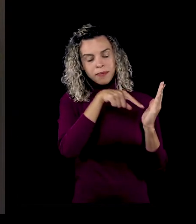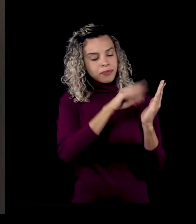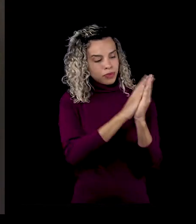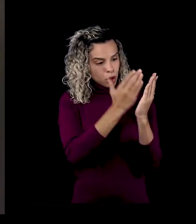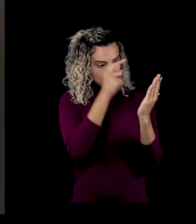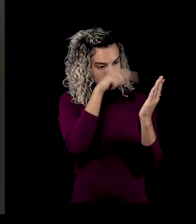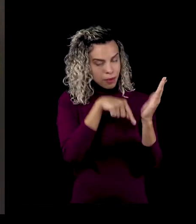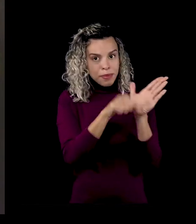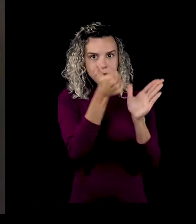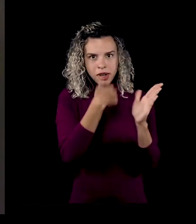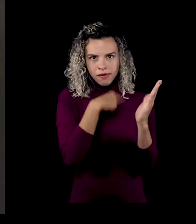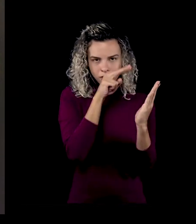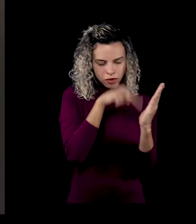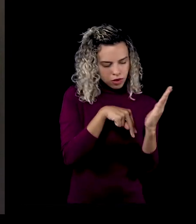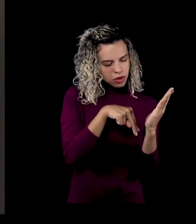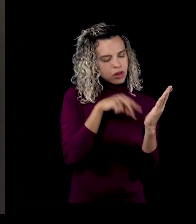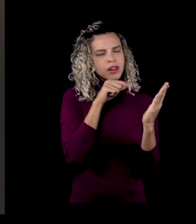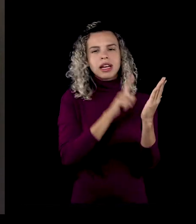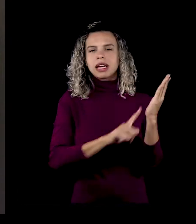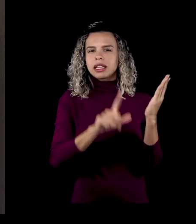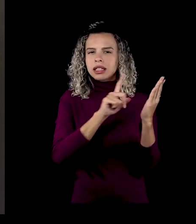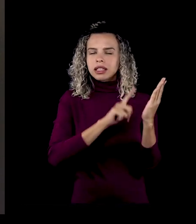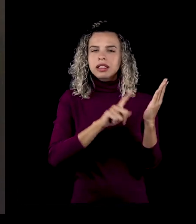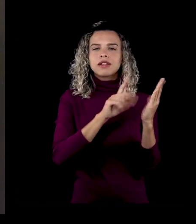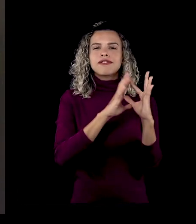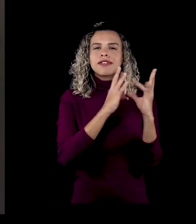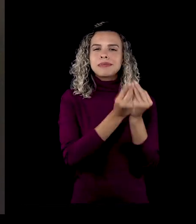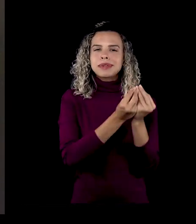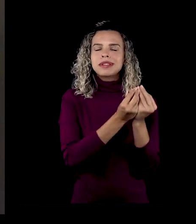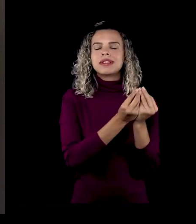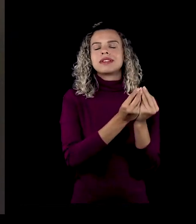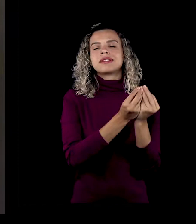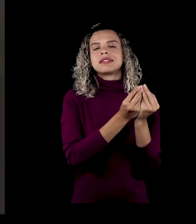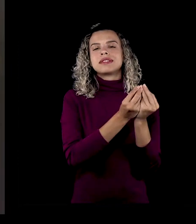Graciliano Ramos, fazendo uma literatura de uma família